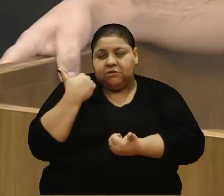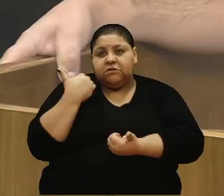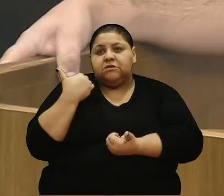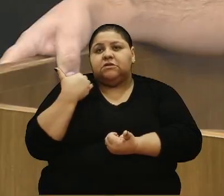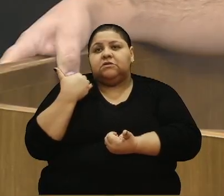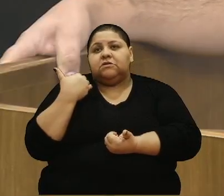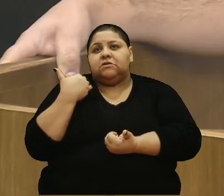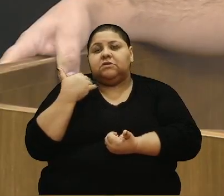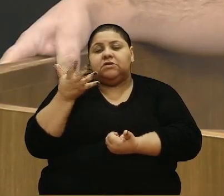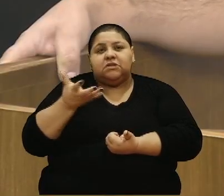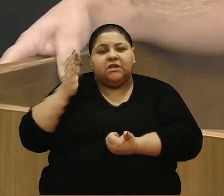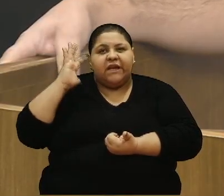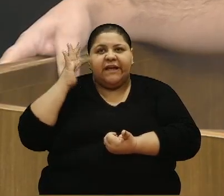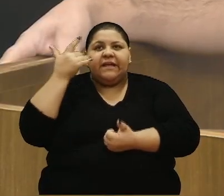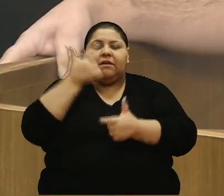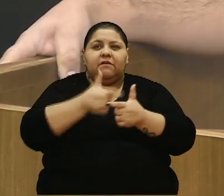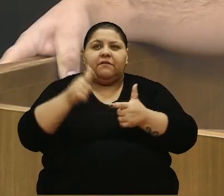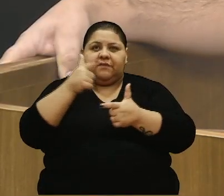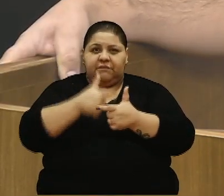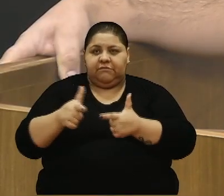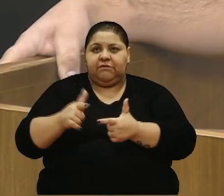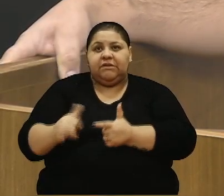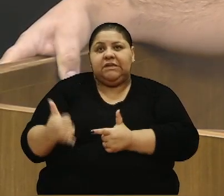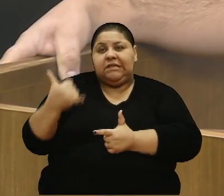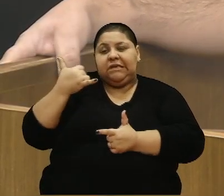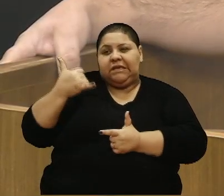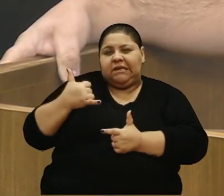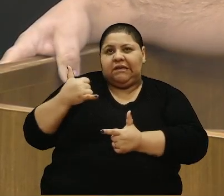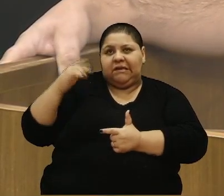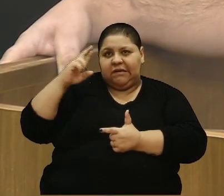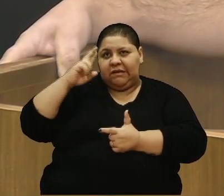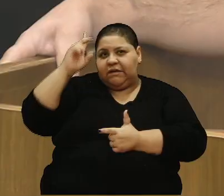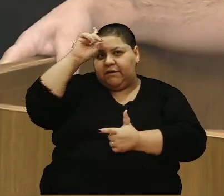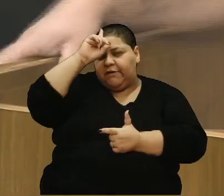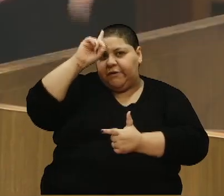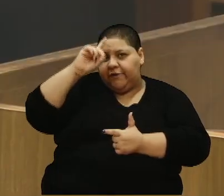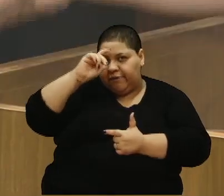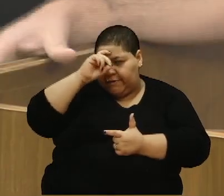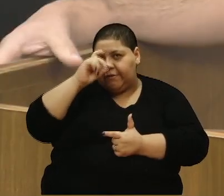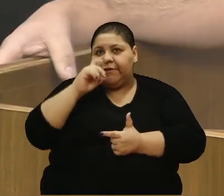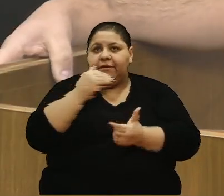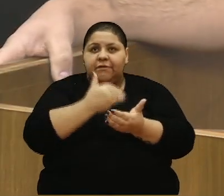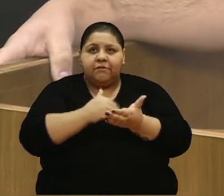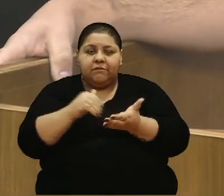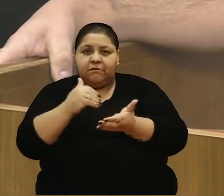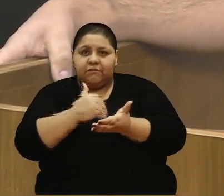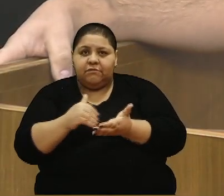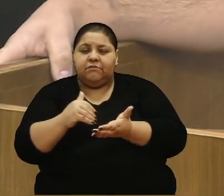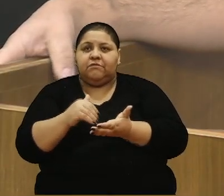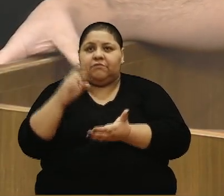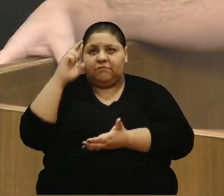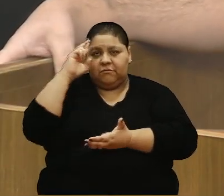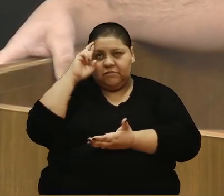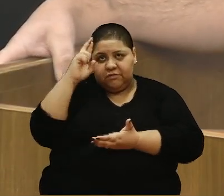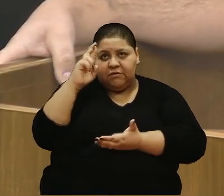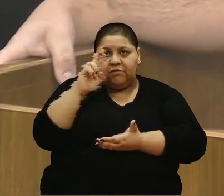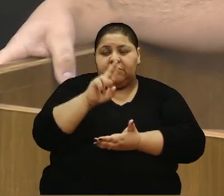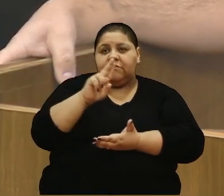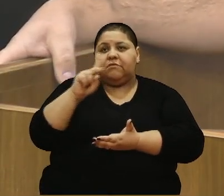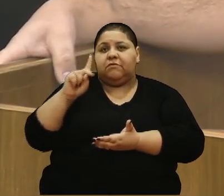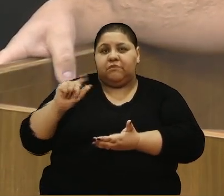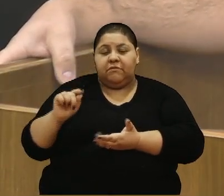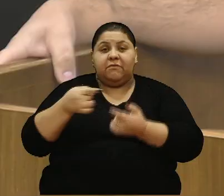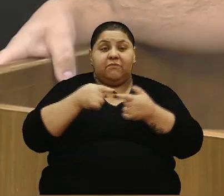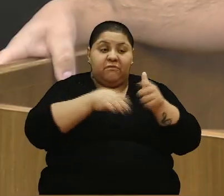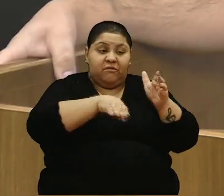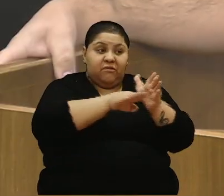busca resolver os problemas e resolve ligando para os diretores dos hospitais, ligando para o secretário, para os diretores das UPAs. Mas